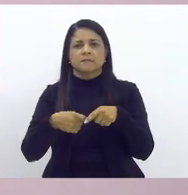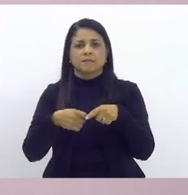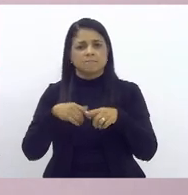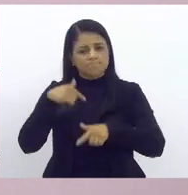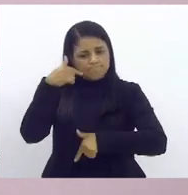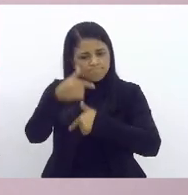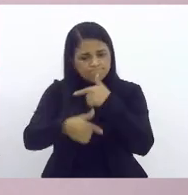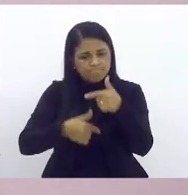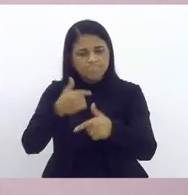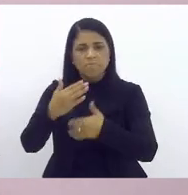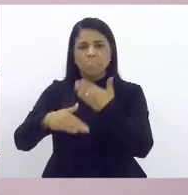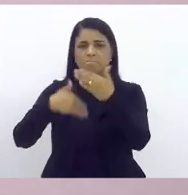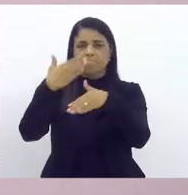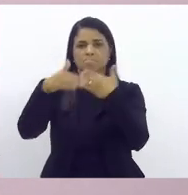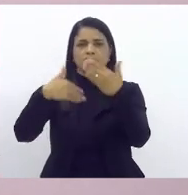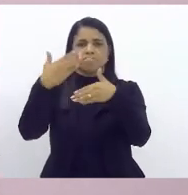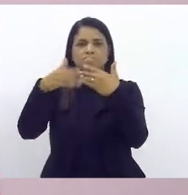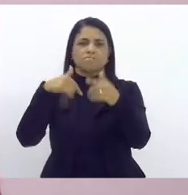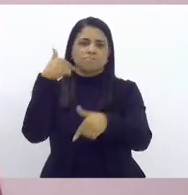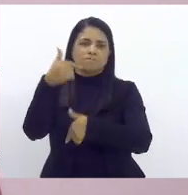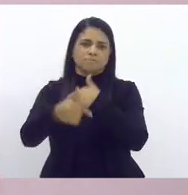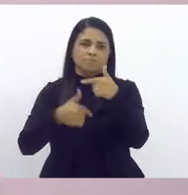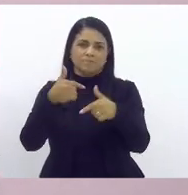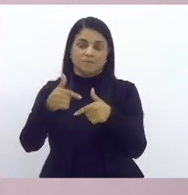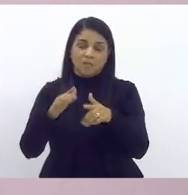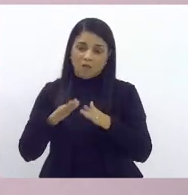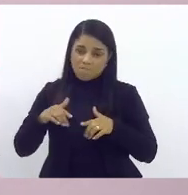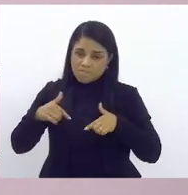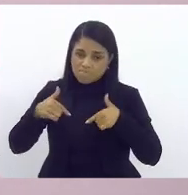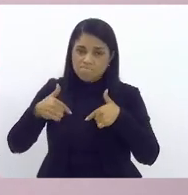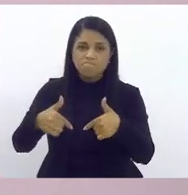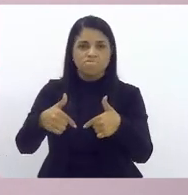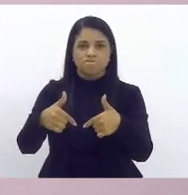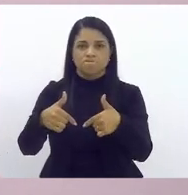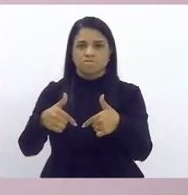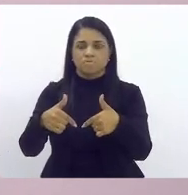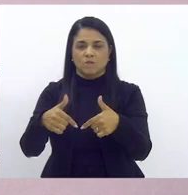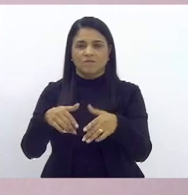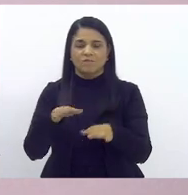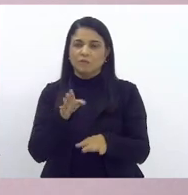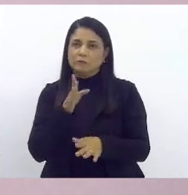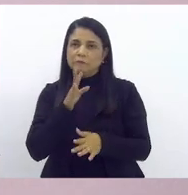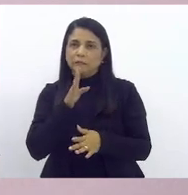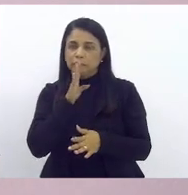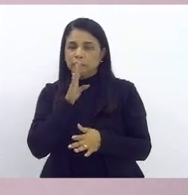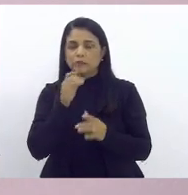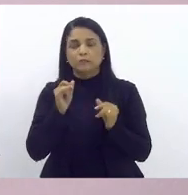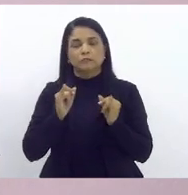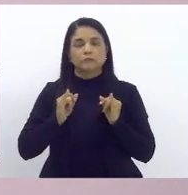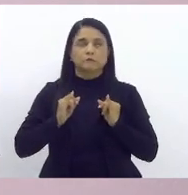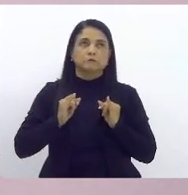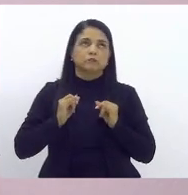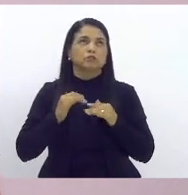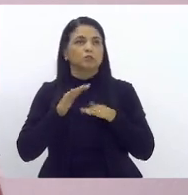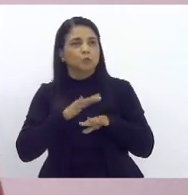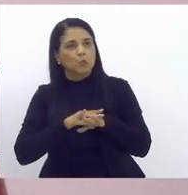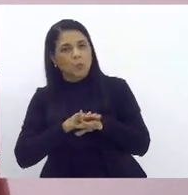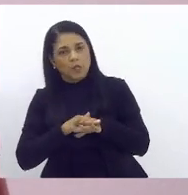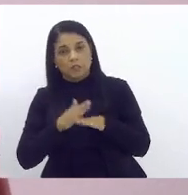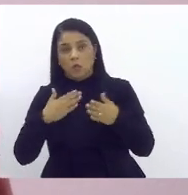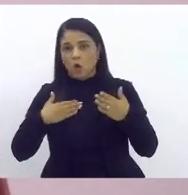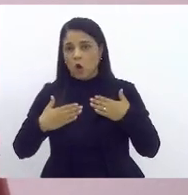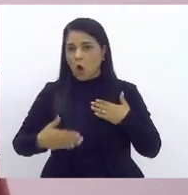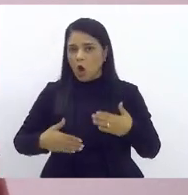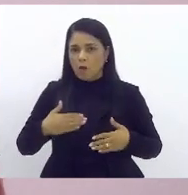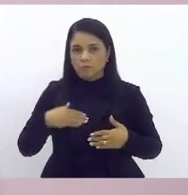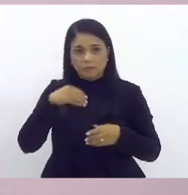classe trabalhadora vem avançando. É no enfrentamento, não é ficando chorando, adoecido, com os nossos corpos adoecidos,